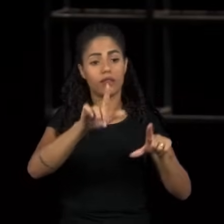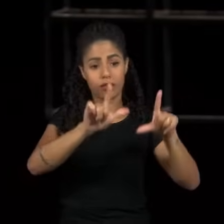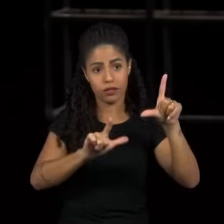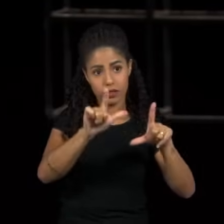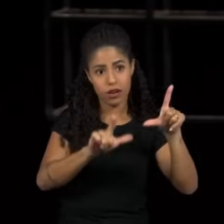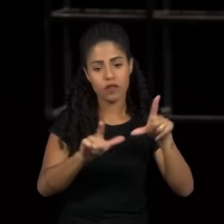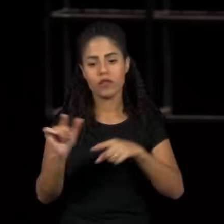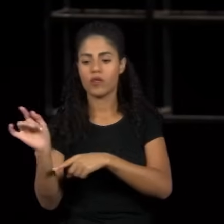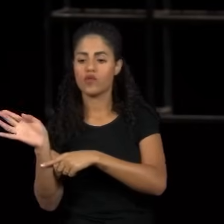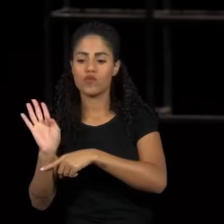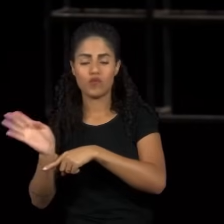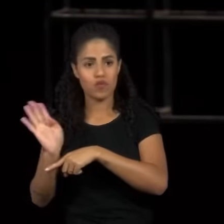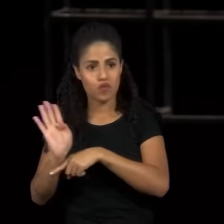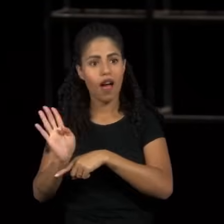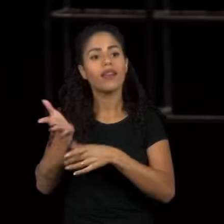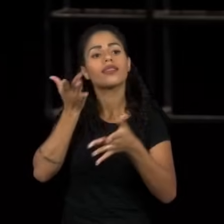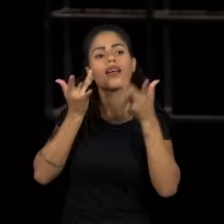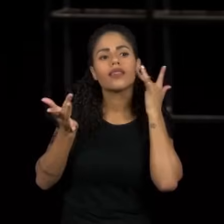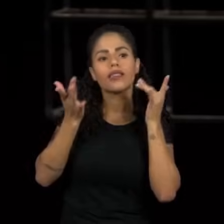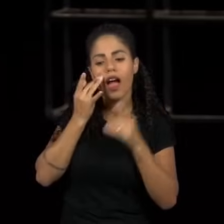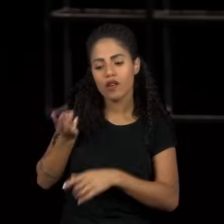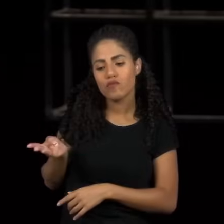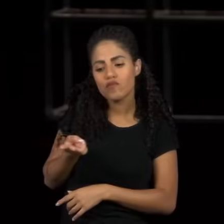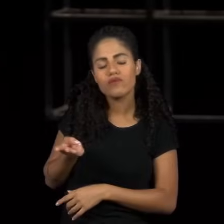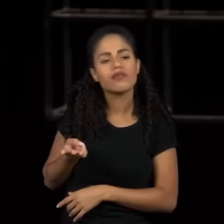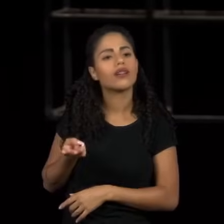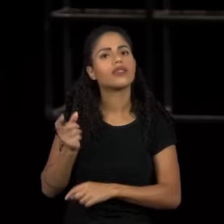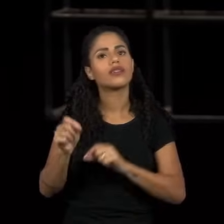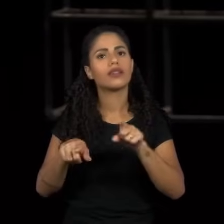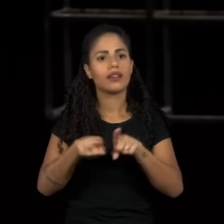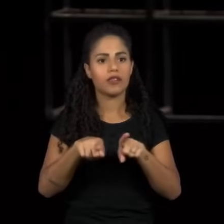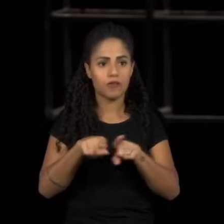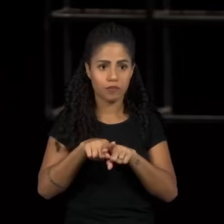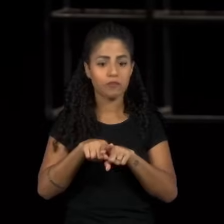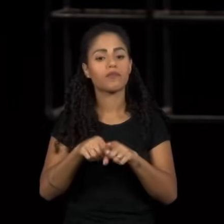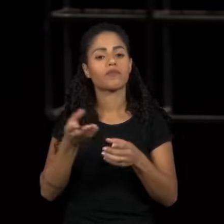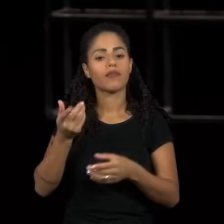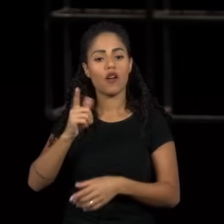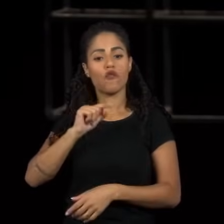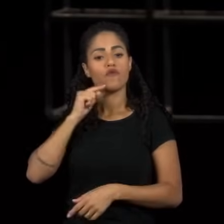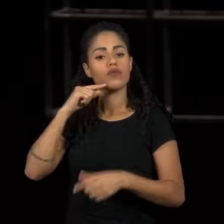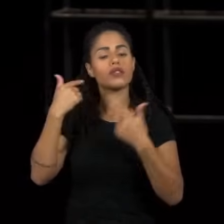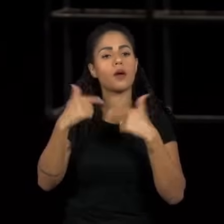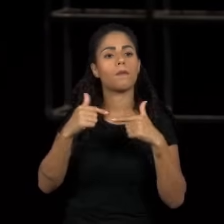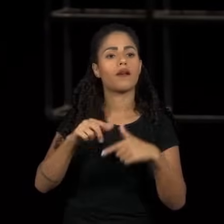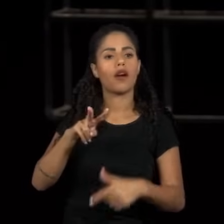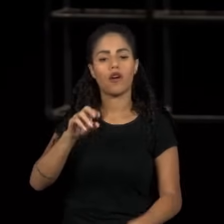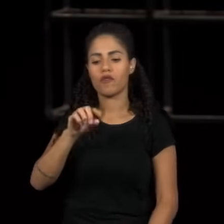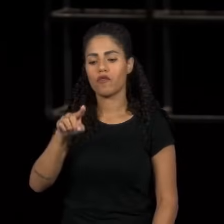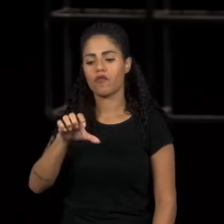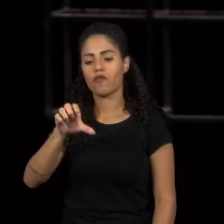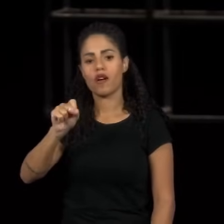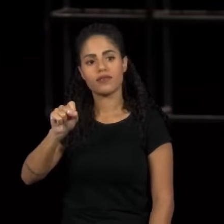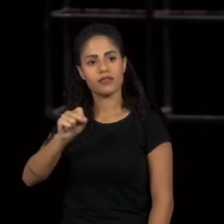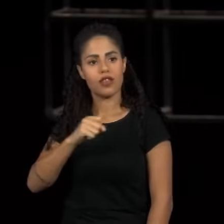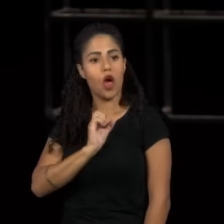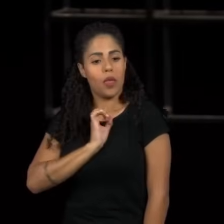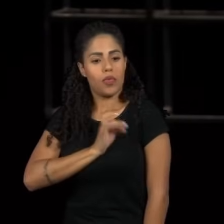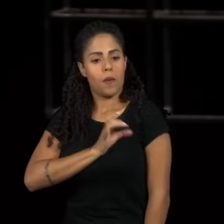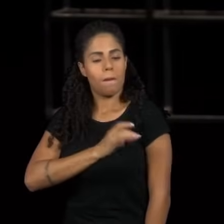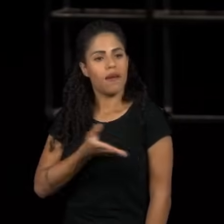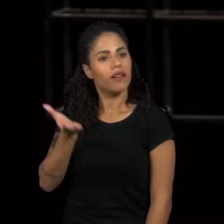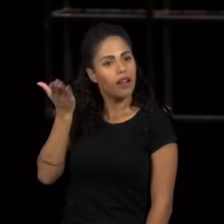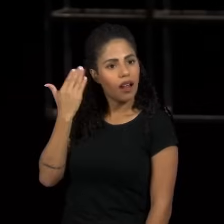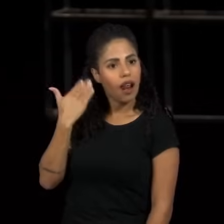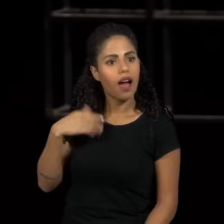no teatro e no cinema. Por exemplo, no filme Vozes do Medo, que foi um projeto audacioso e subversivo da época,